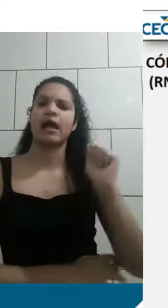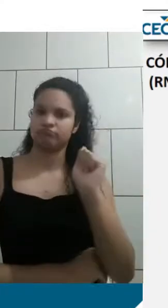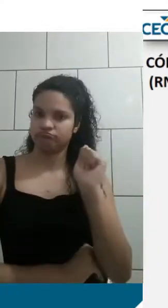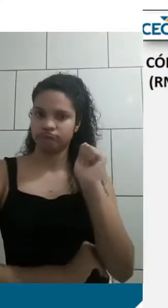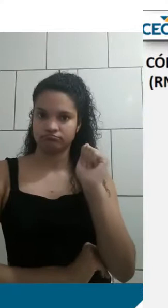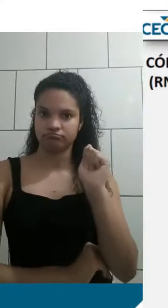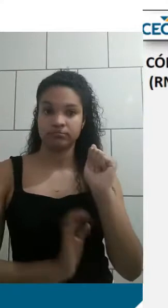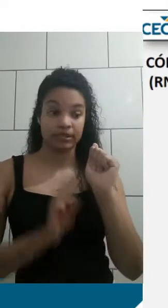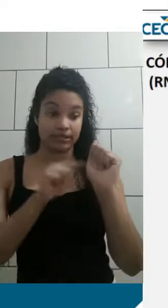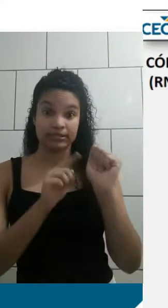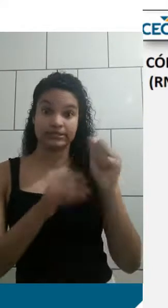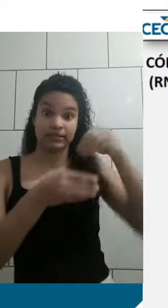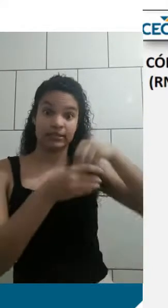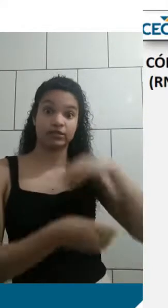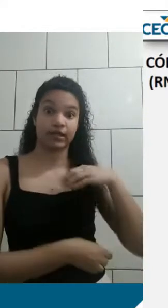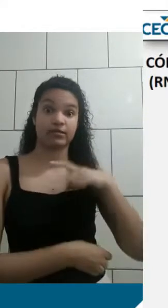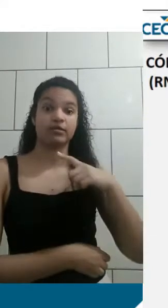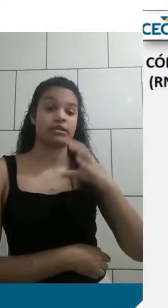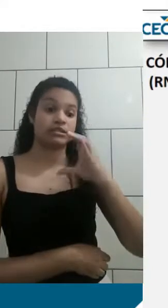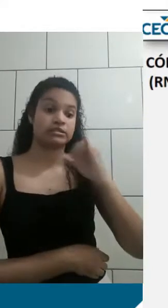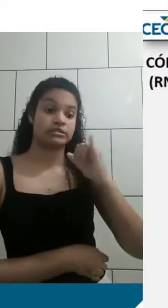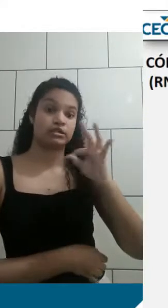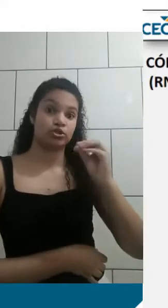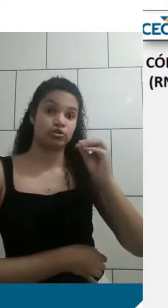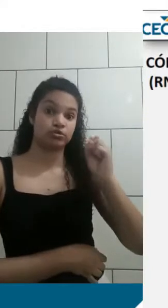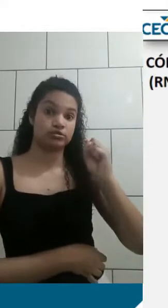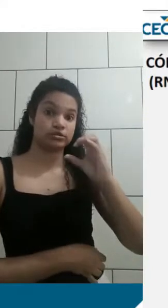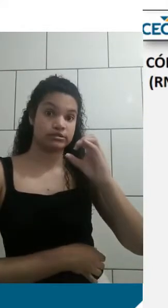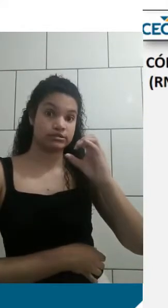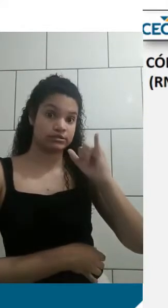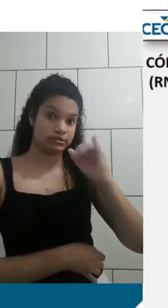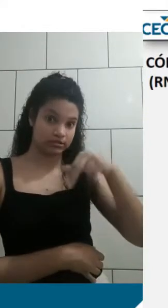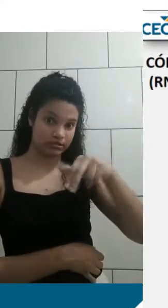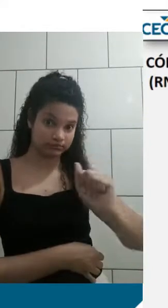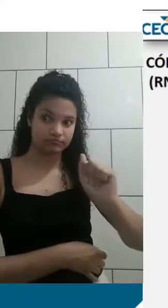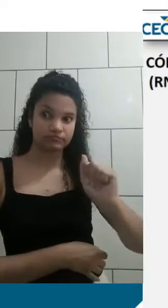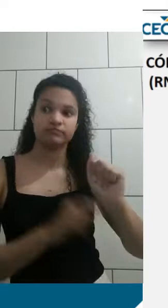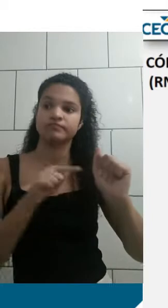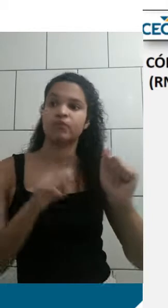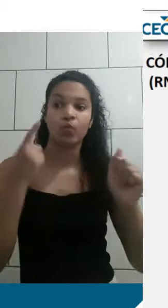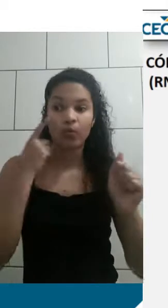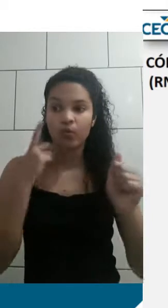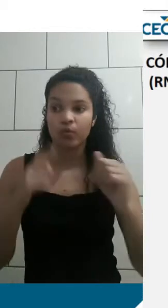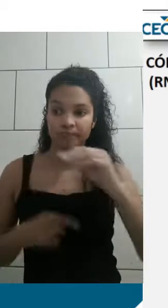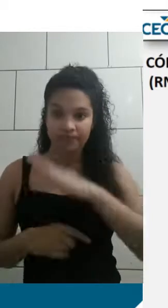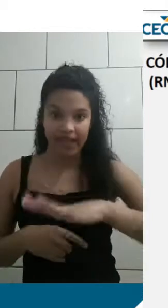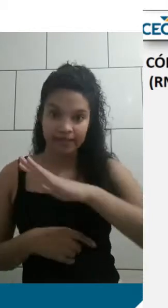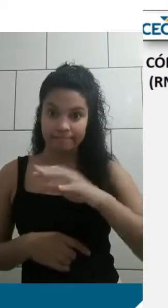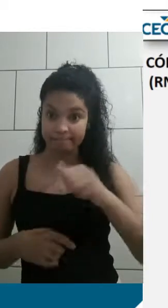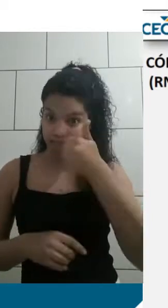Esse códon é formado por uma citosina C na primeira base, então corresponde a essa área da tabela. Uma